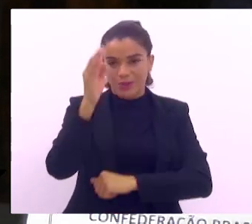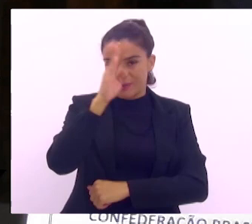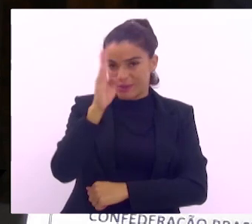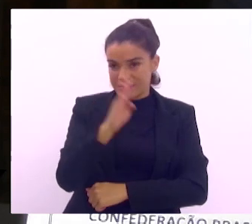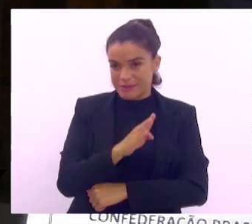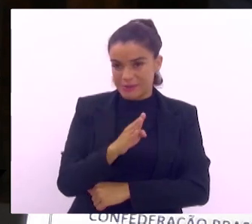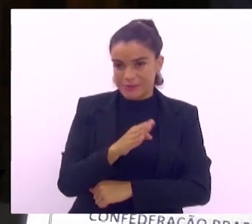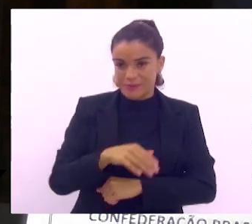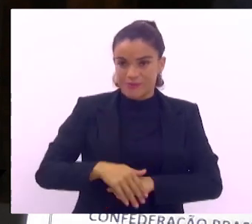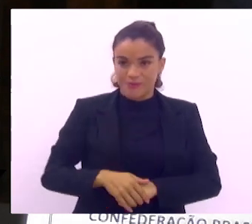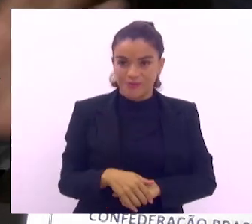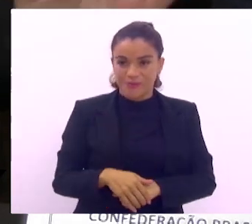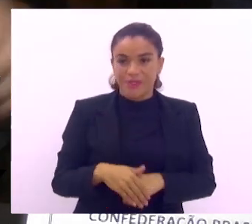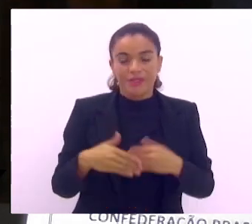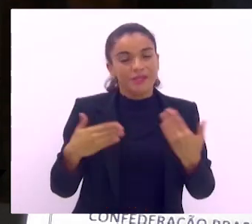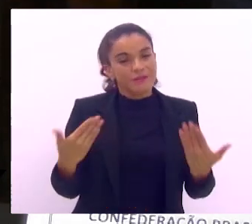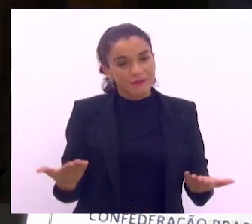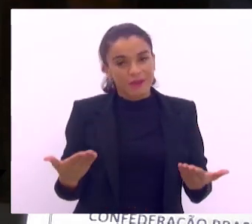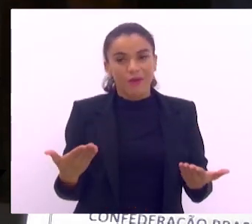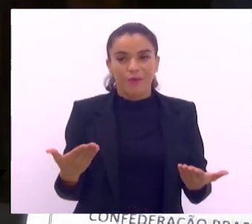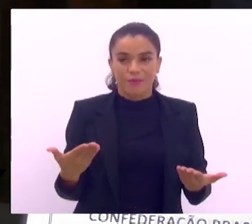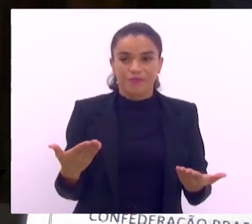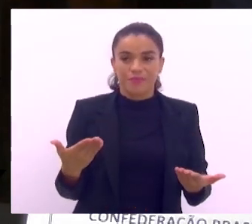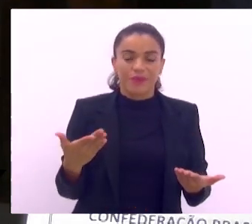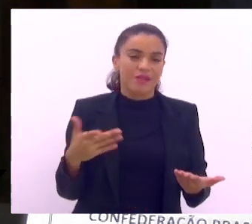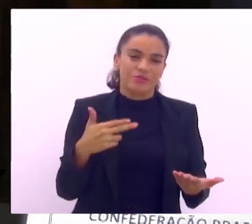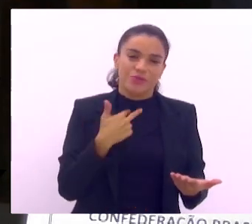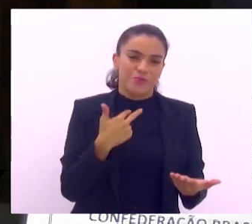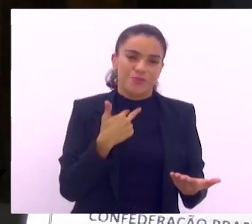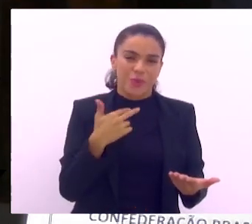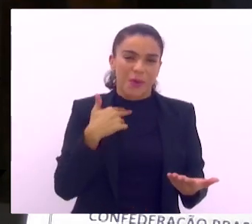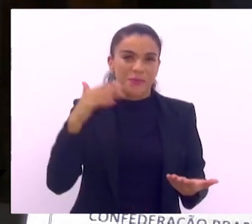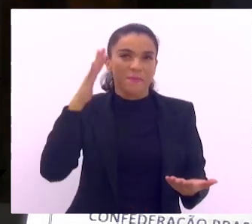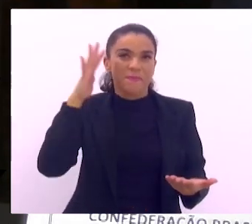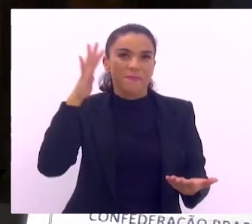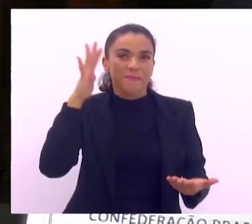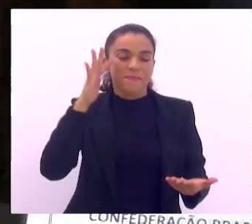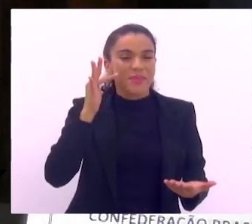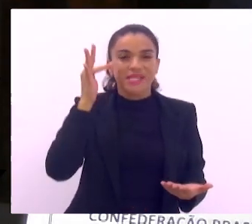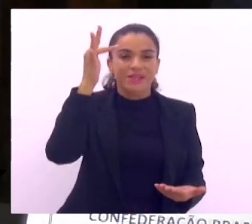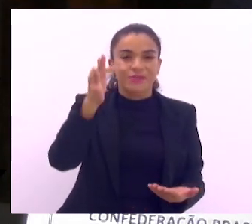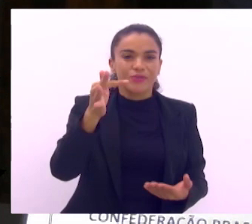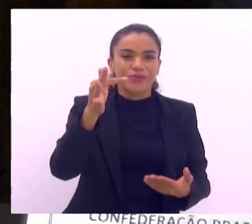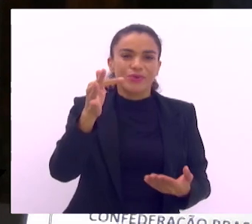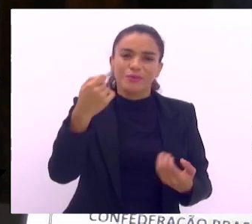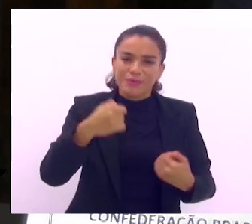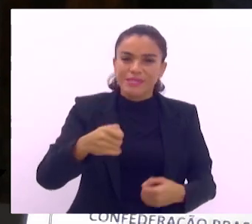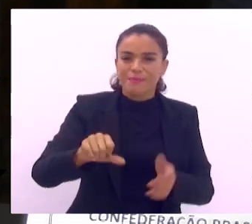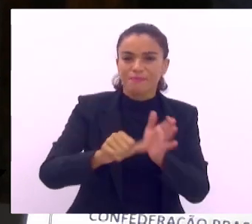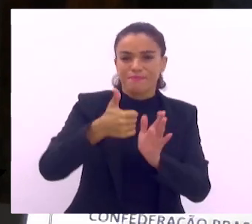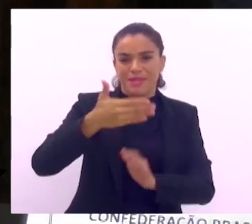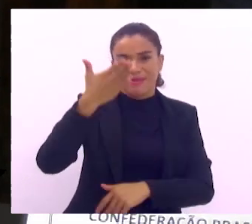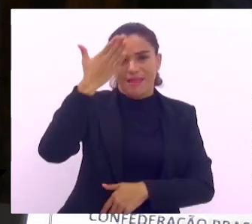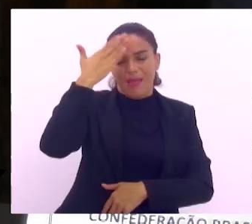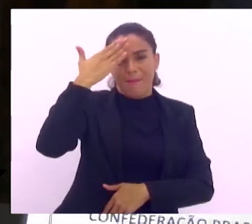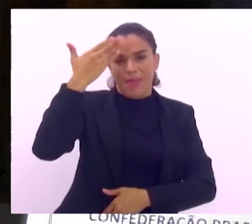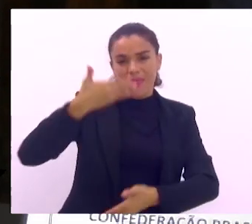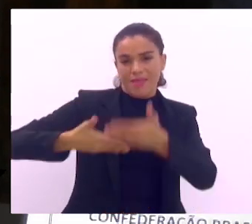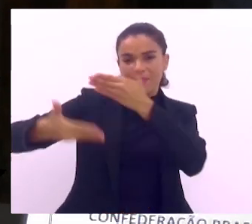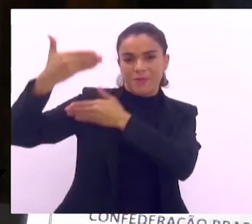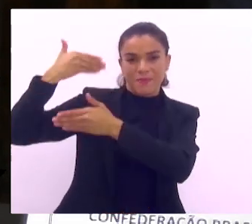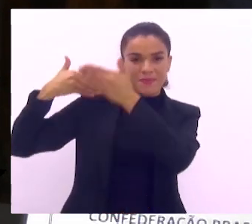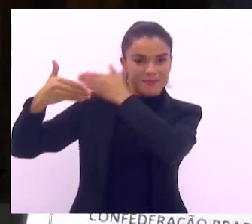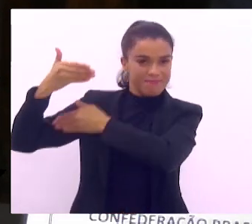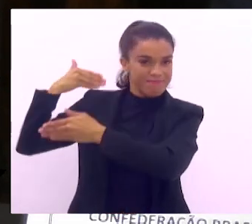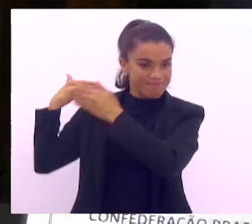Janeiro. Então, aqui, como já disse o Vlamir, a gente não pode pensar no futuro sem saber da história do nosso